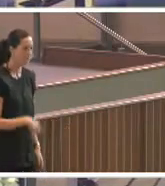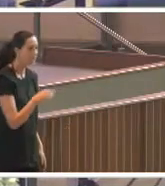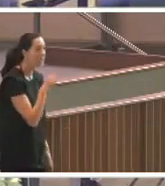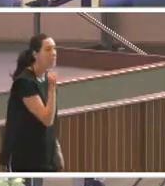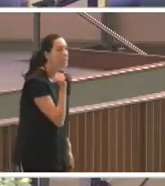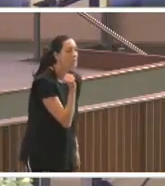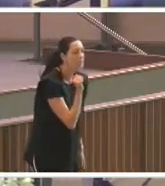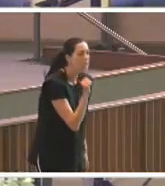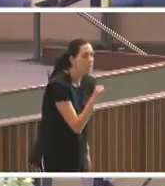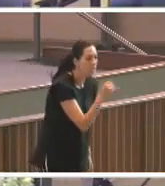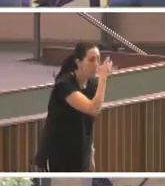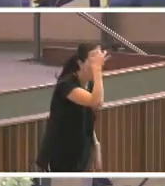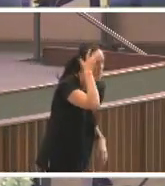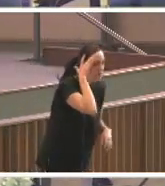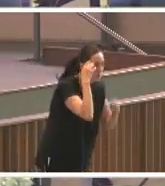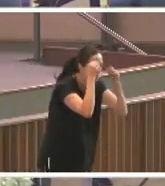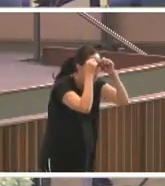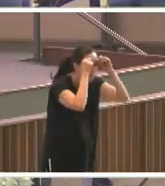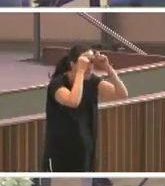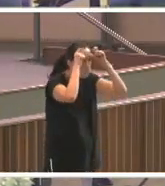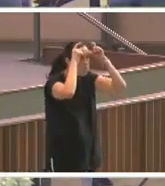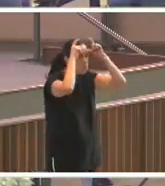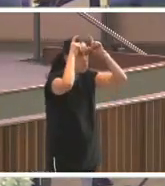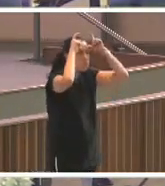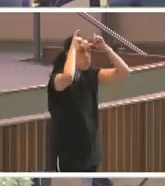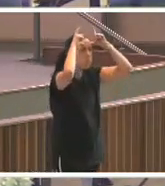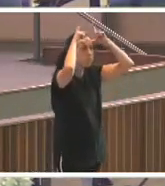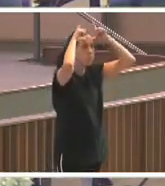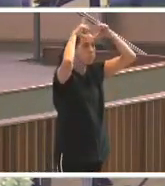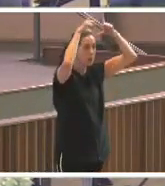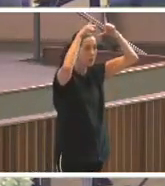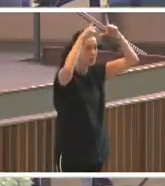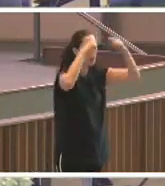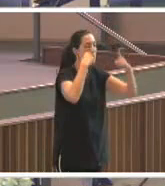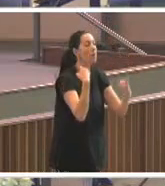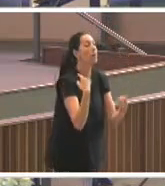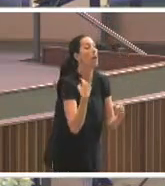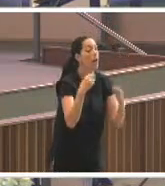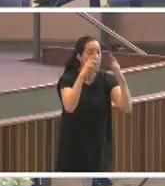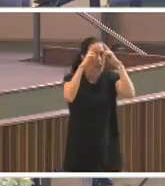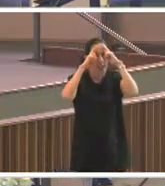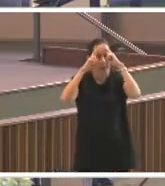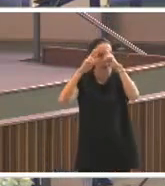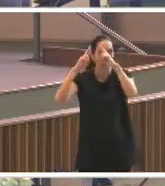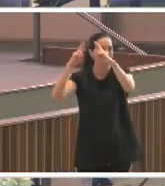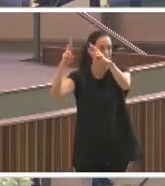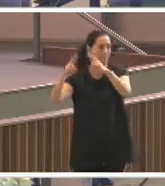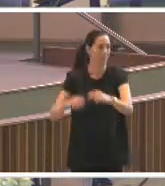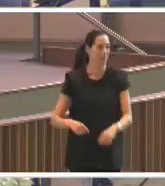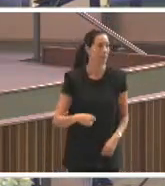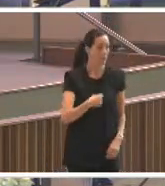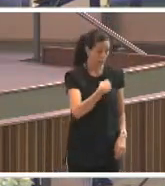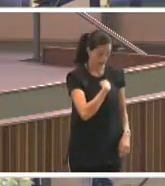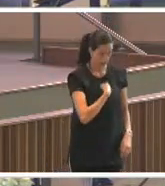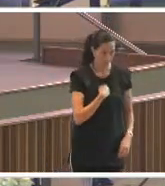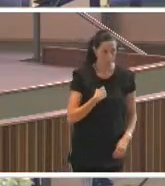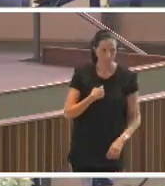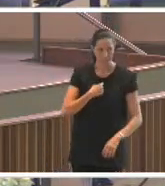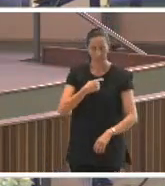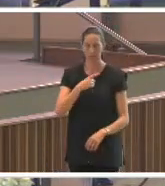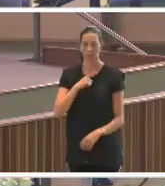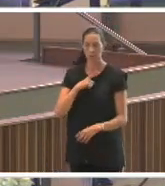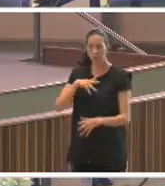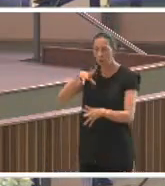Sabe por quê? Porque você se tornou modelo, não de alguém que subjuga, mas de alguém que